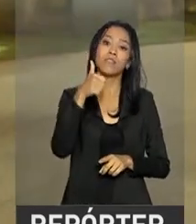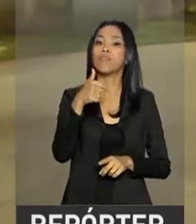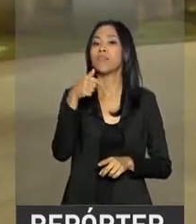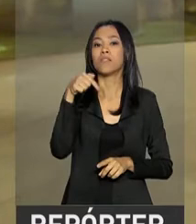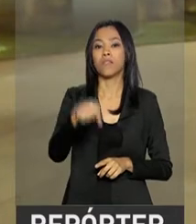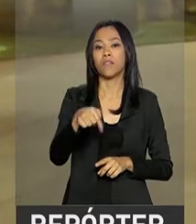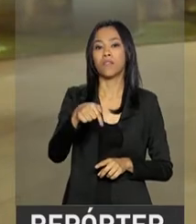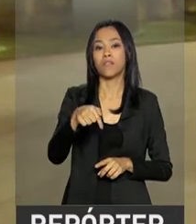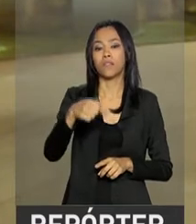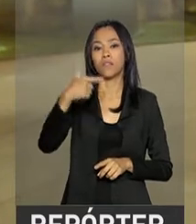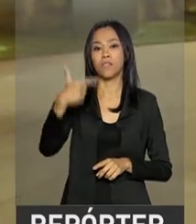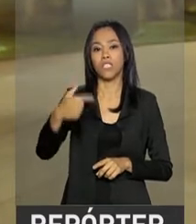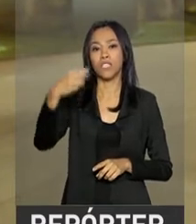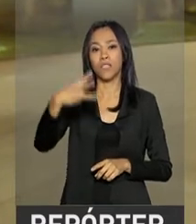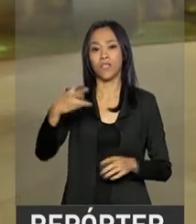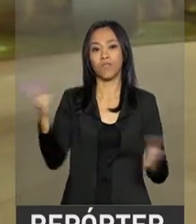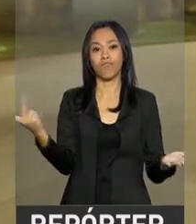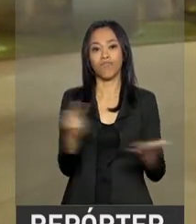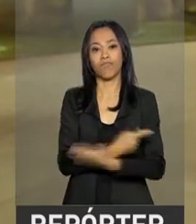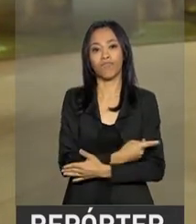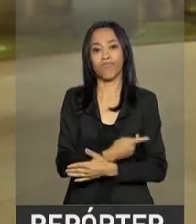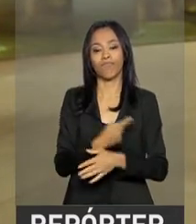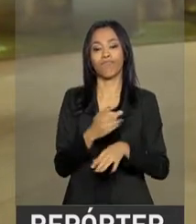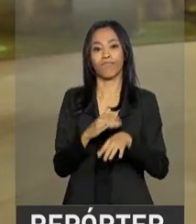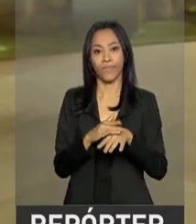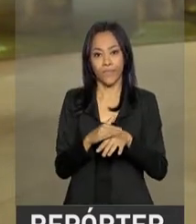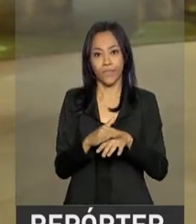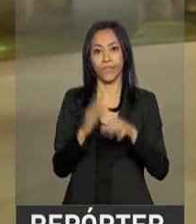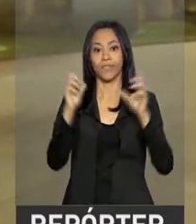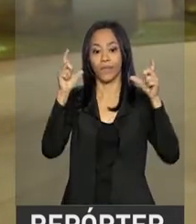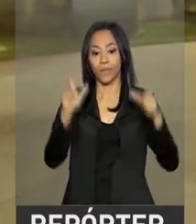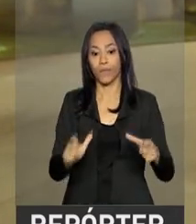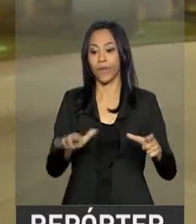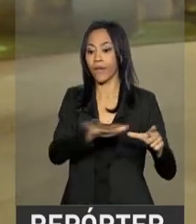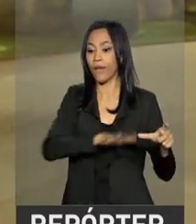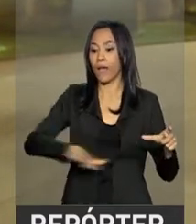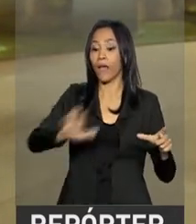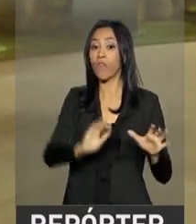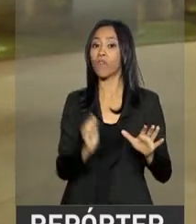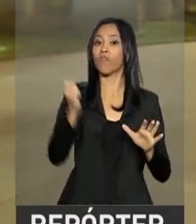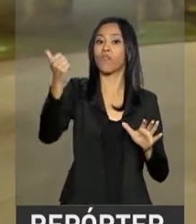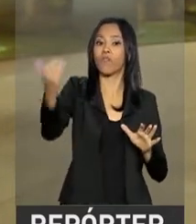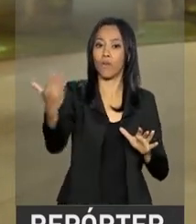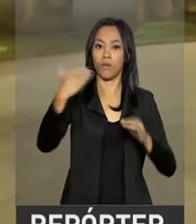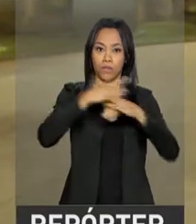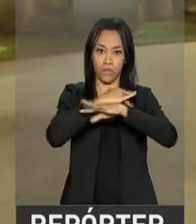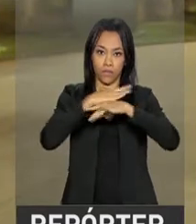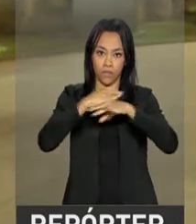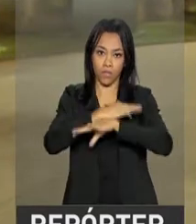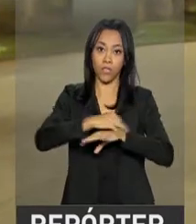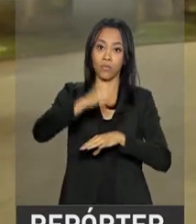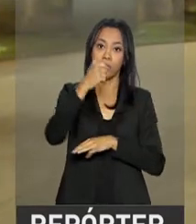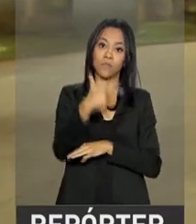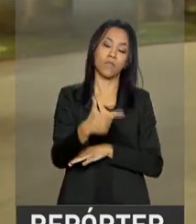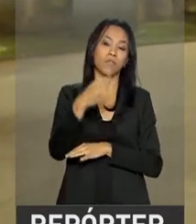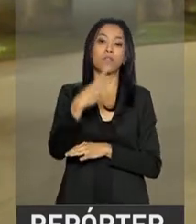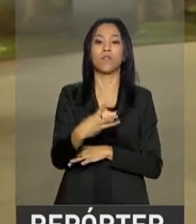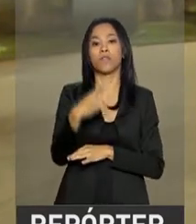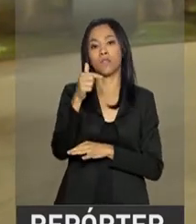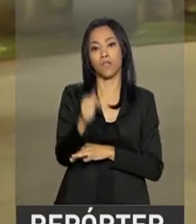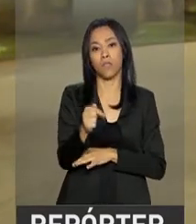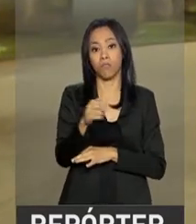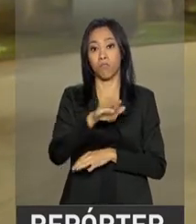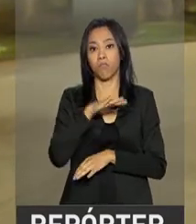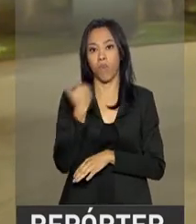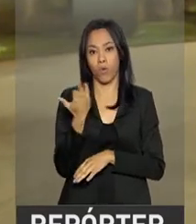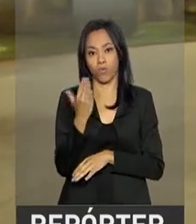da doença todos silvestre ou seja em áreas fora dos grandes centros urbanos 237 morte pela doença